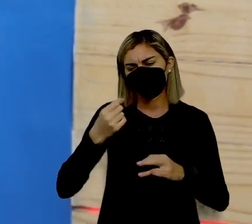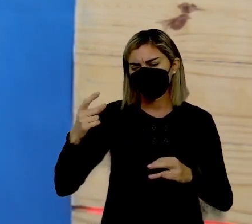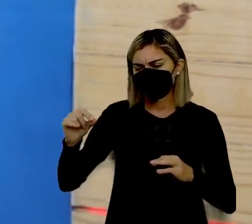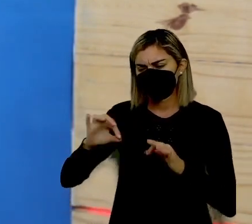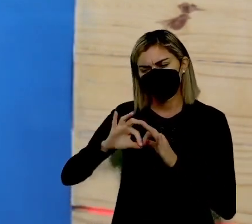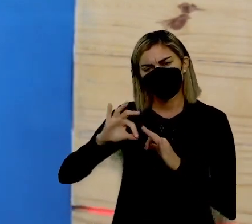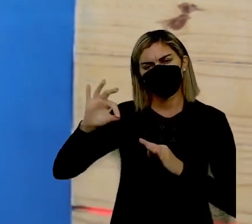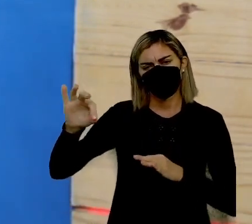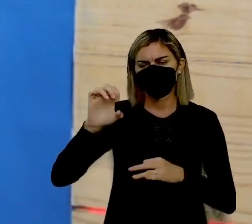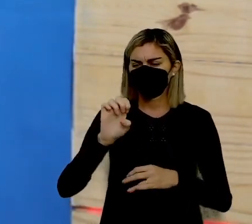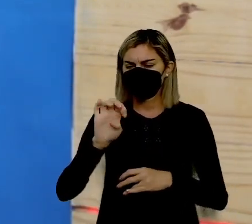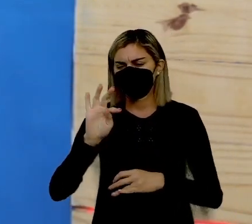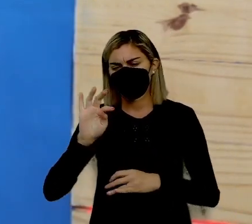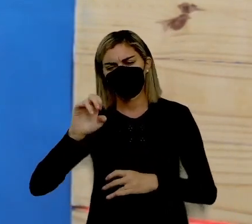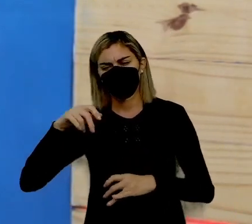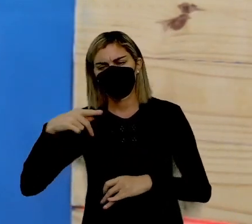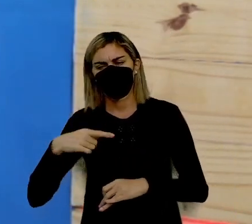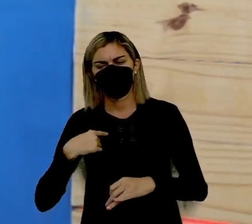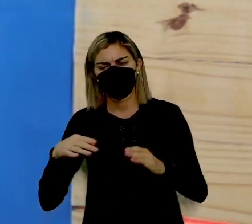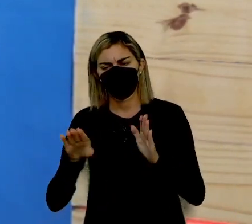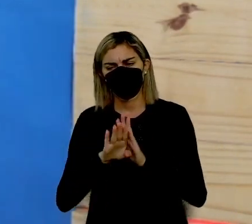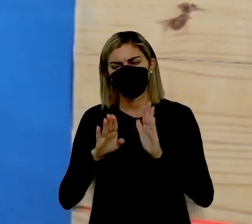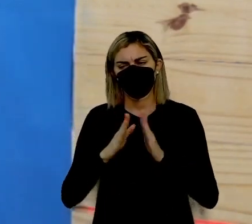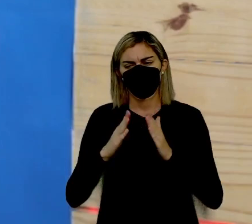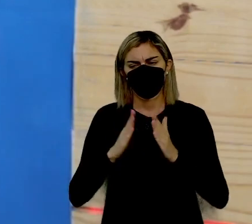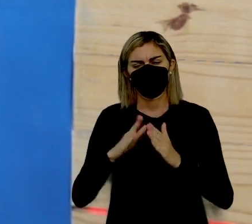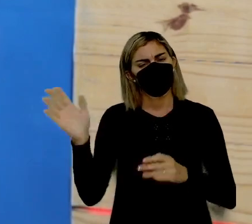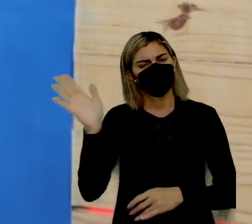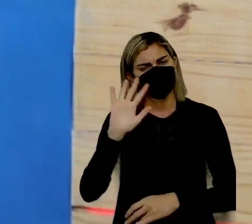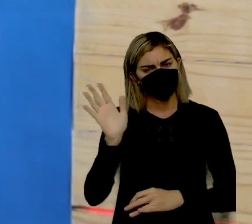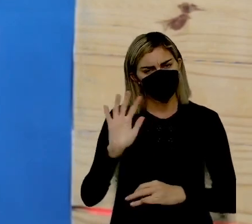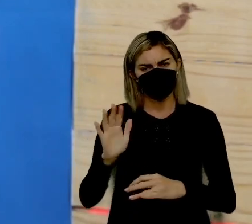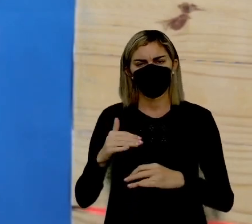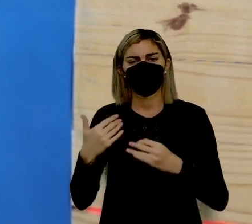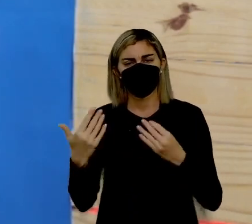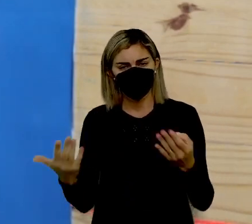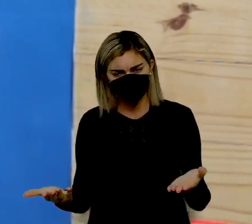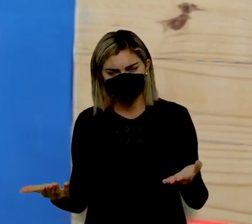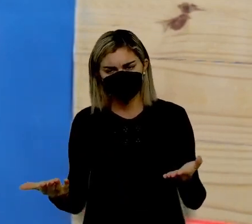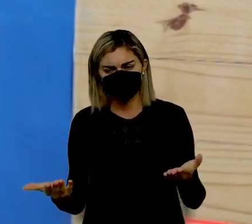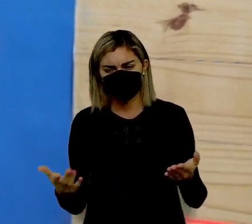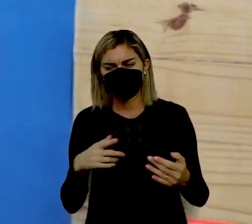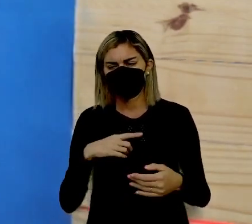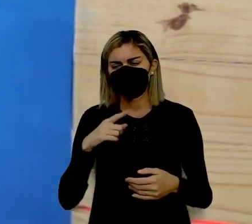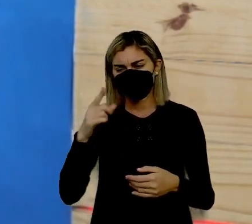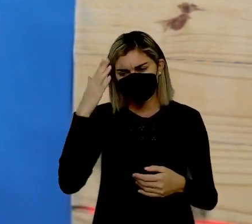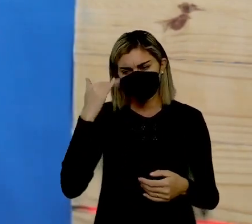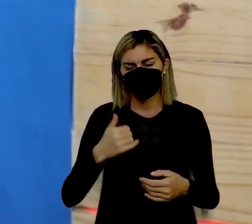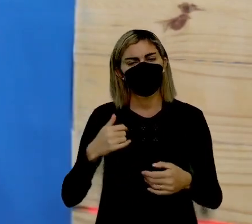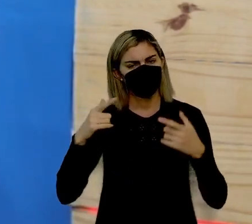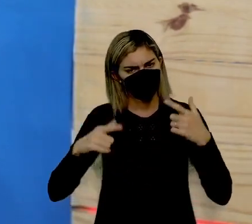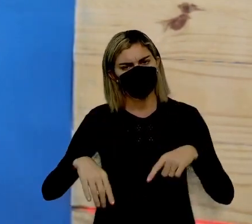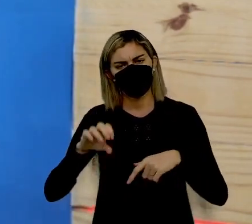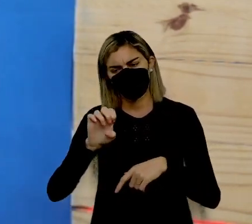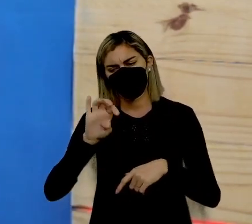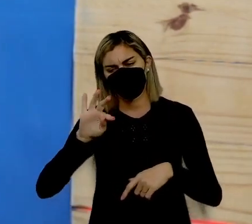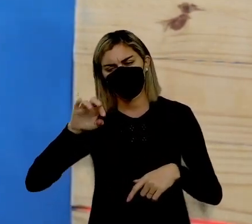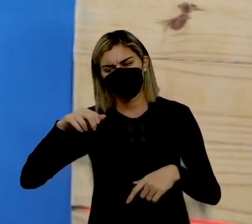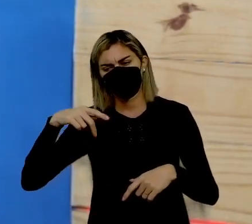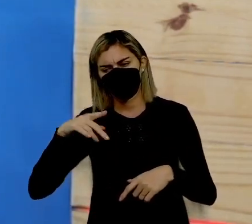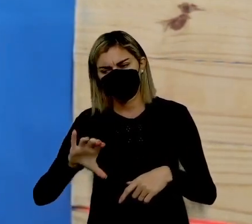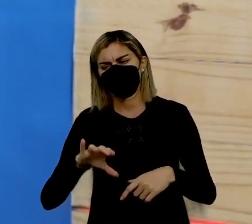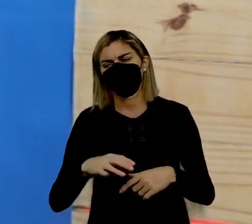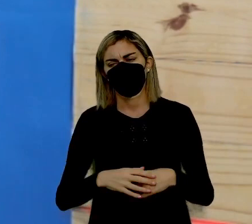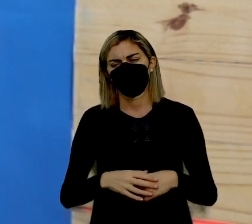da ETEPAC. Chega lá em Capas da Física, tchau. Peraí. Eu sei onde é a ETEPAC, você me disse o valor